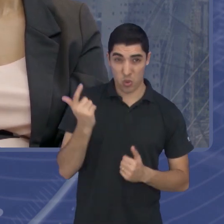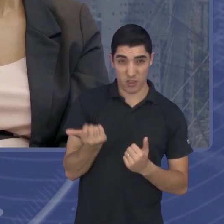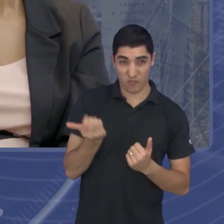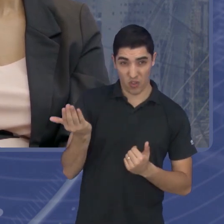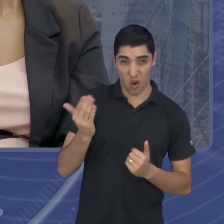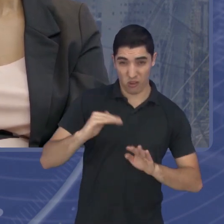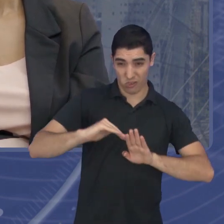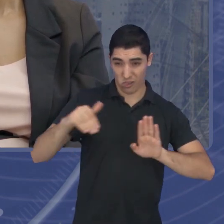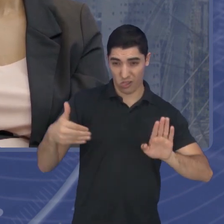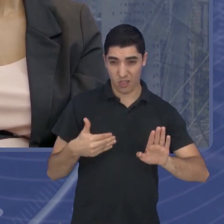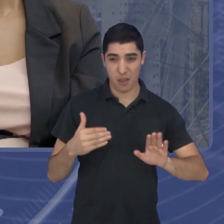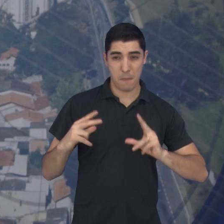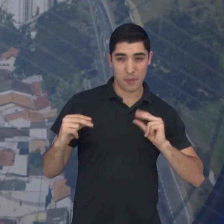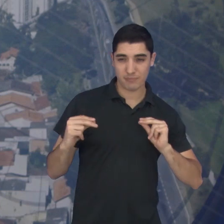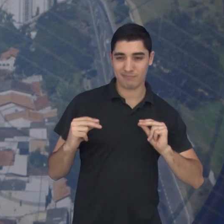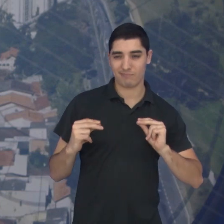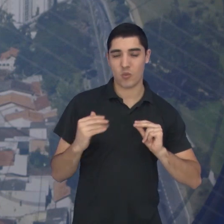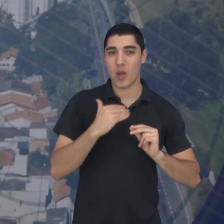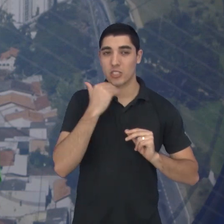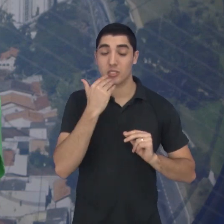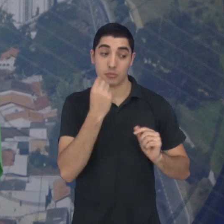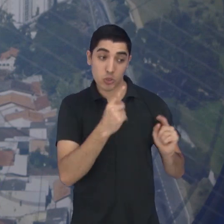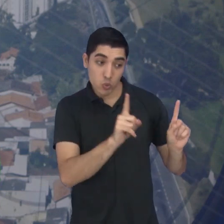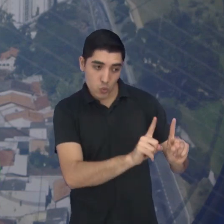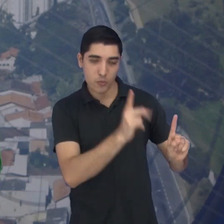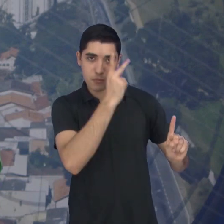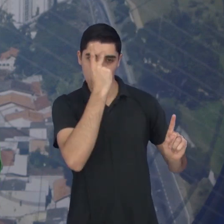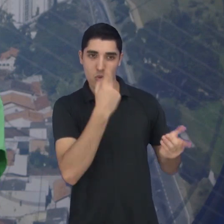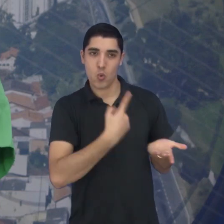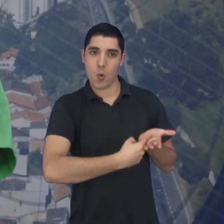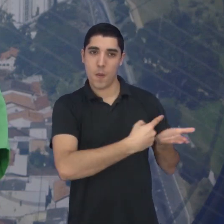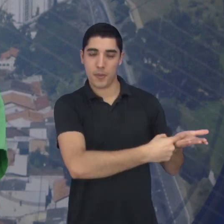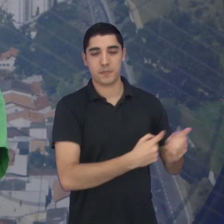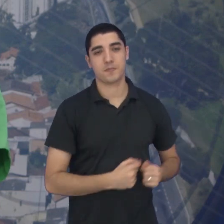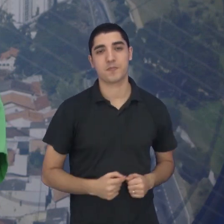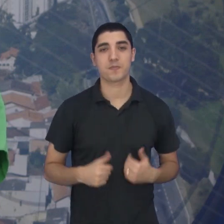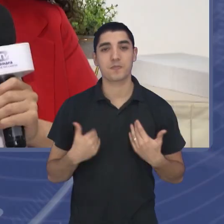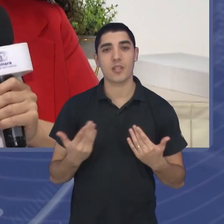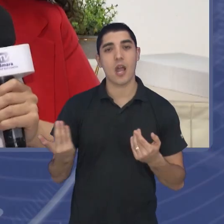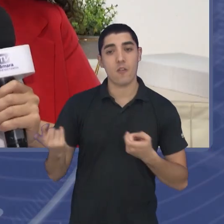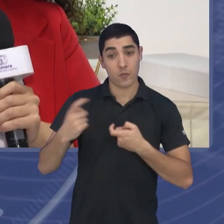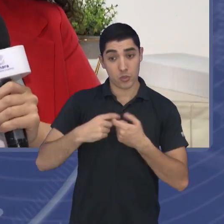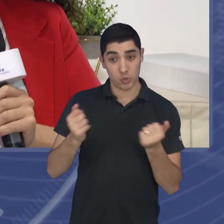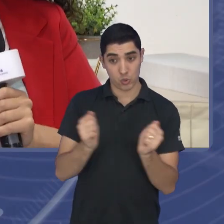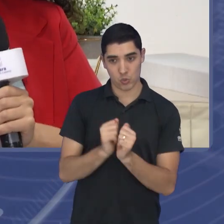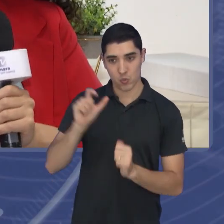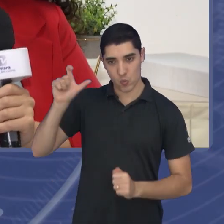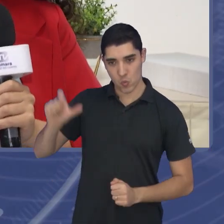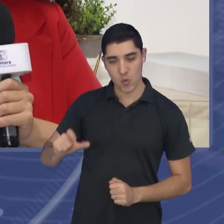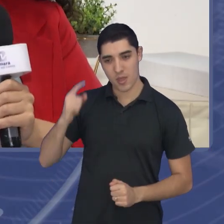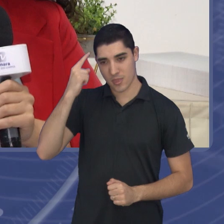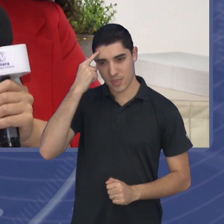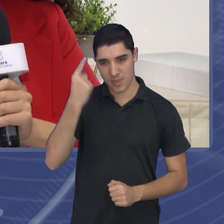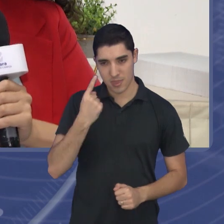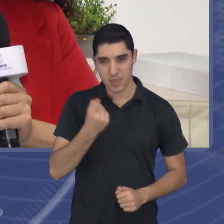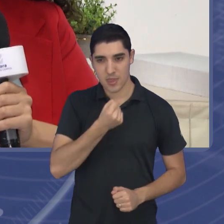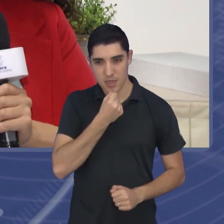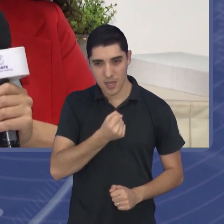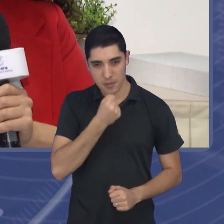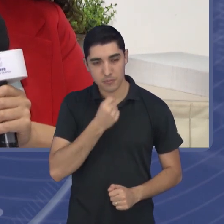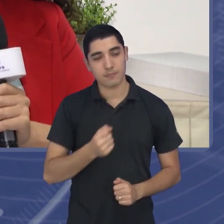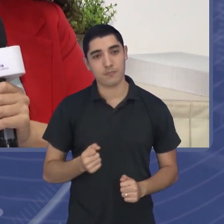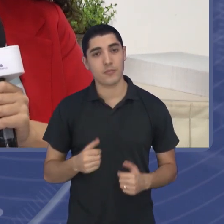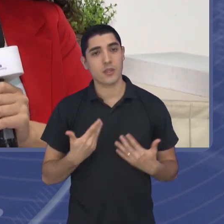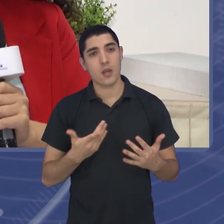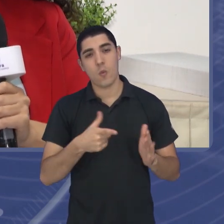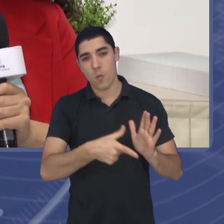ajudar em nada, né? Bom, vamos voltar então com a Tamires e também com a Letícia. Antes, eu só